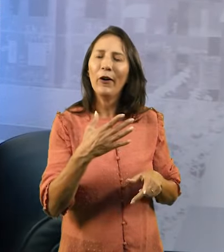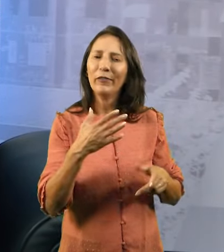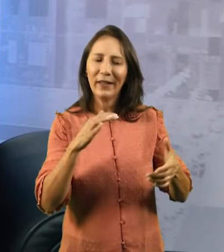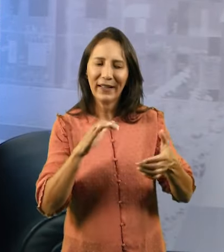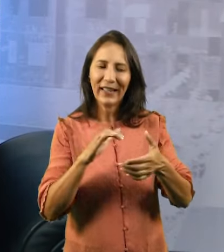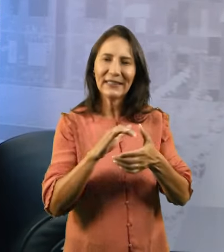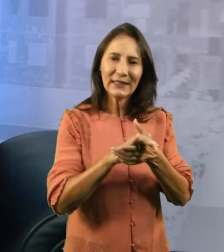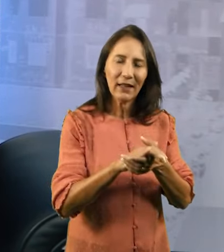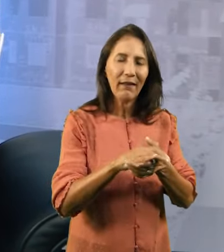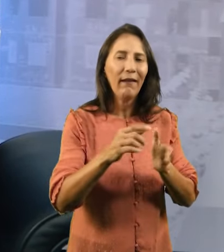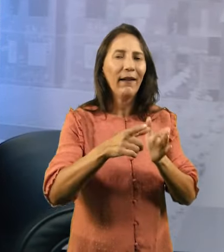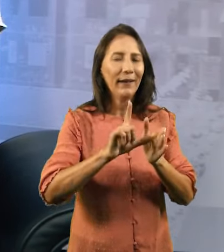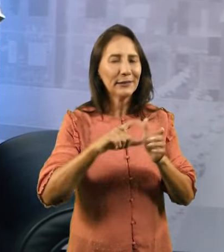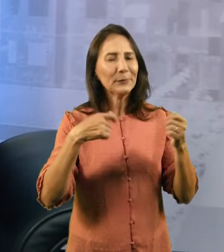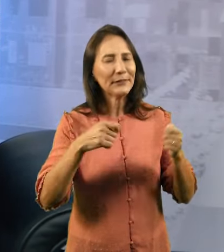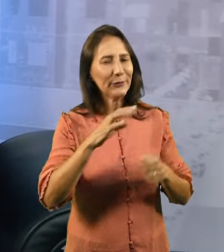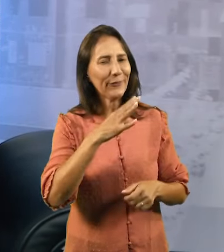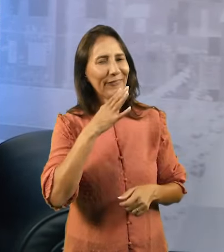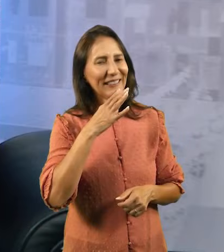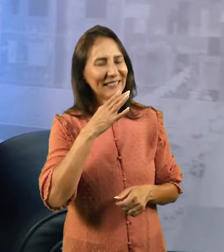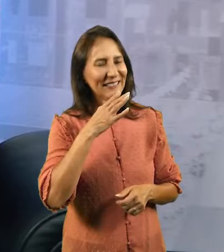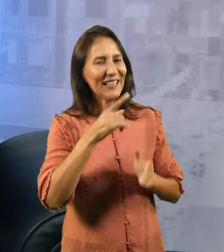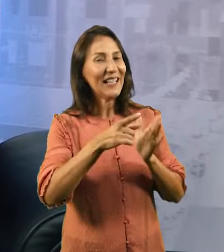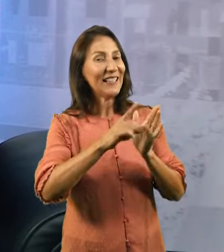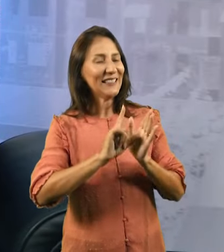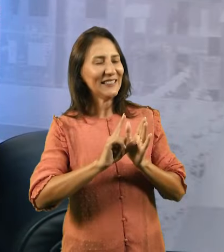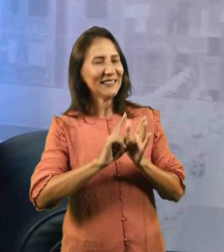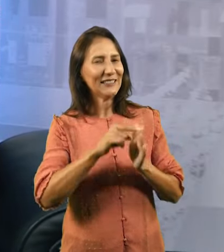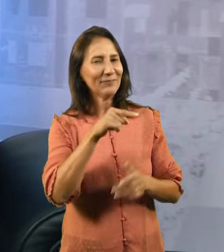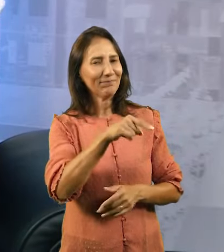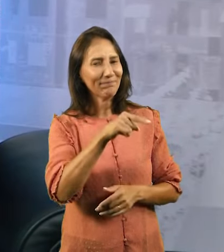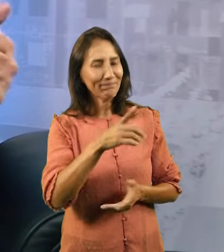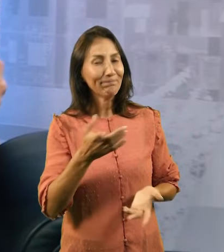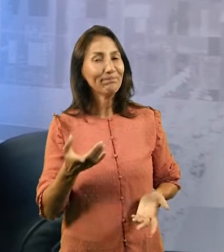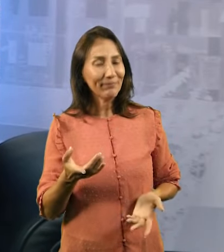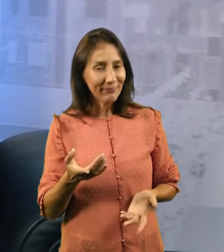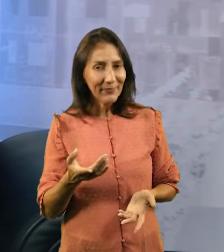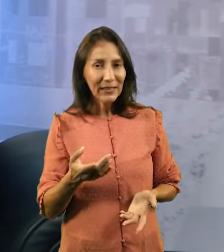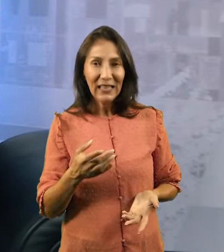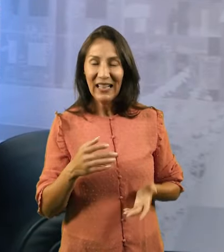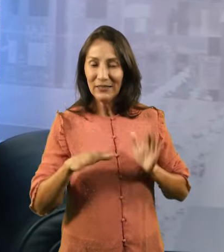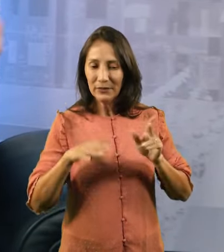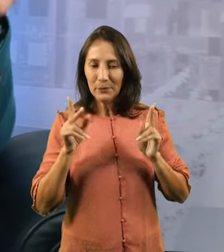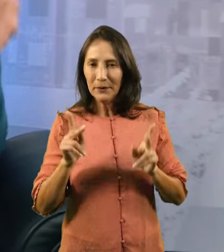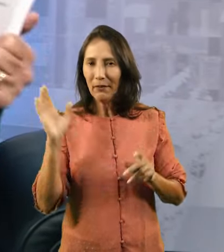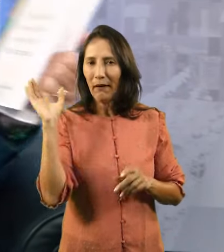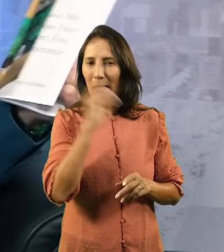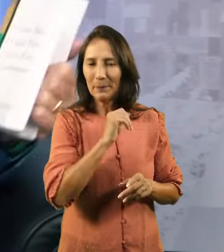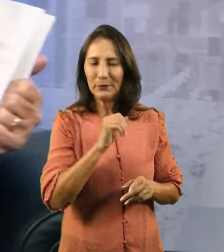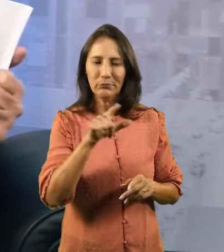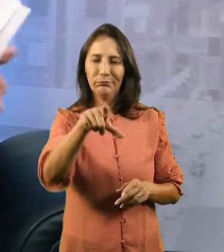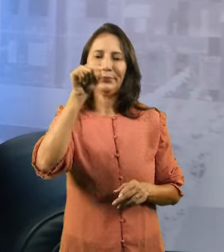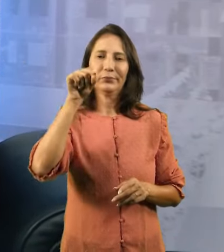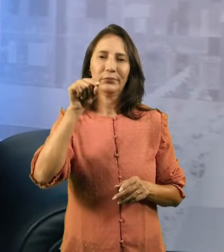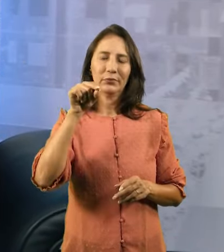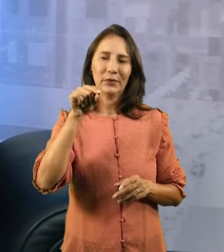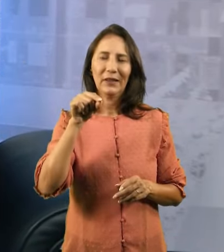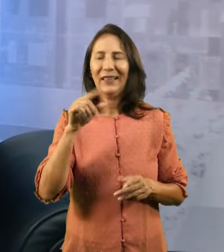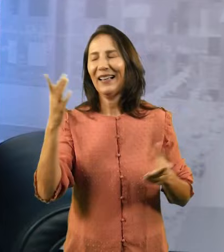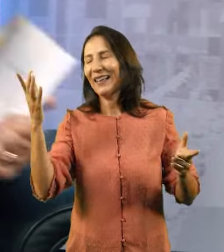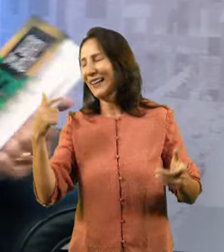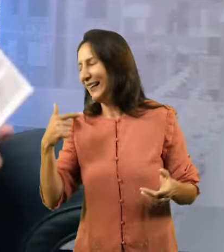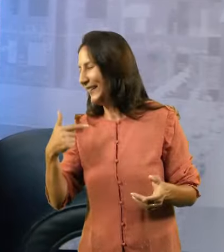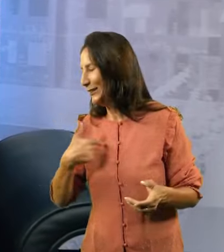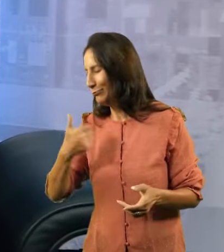mal tem essa verdade implícita, que é a precipitação. Ah, eu fui precipitado, não devia ter